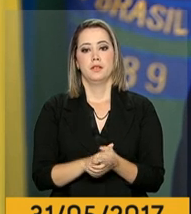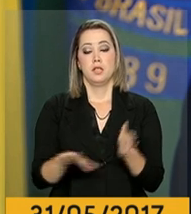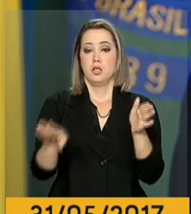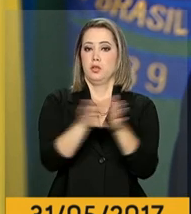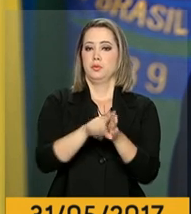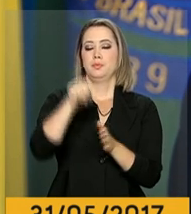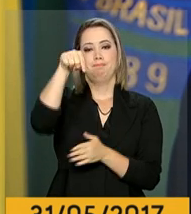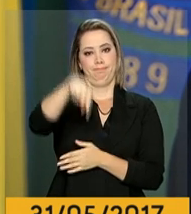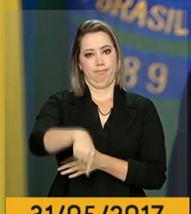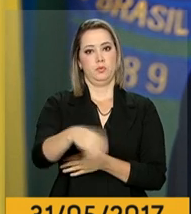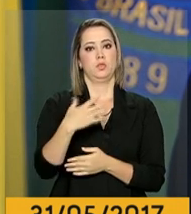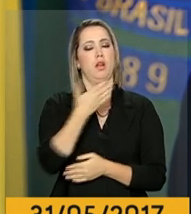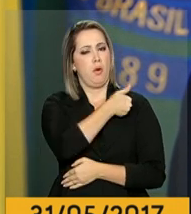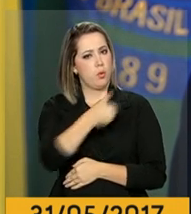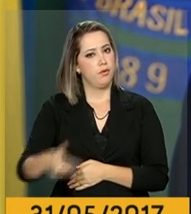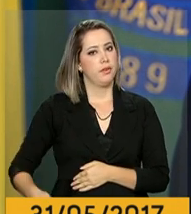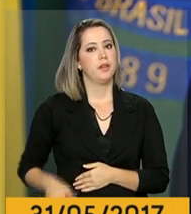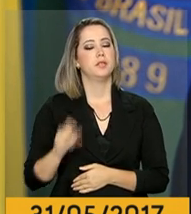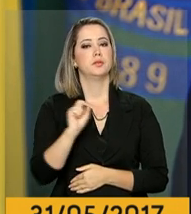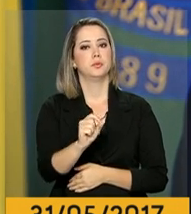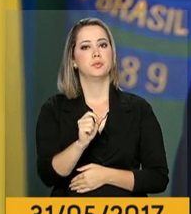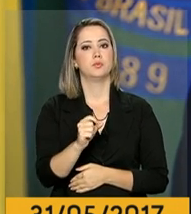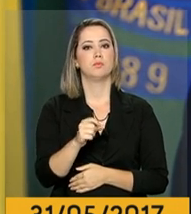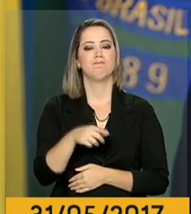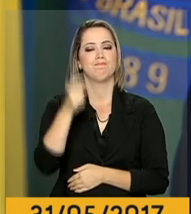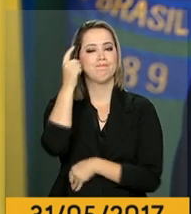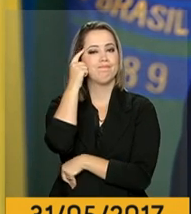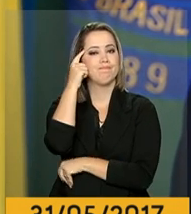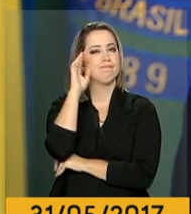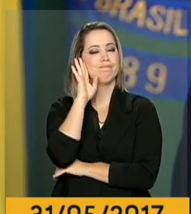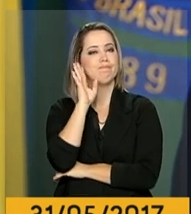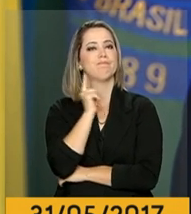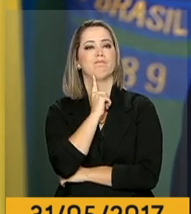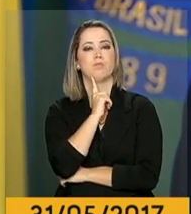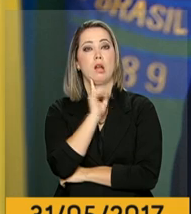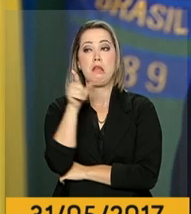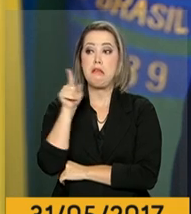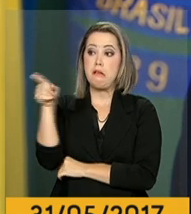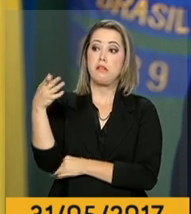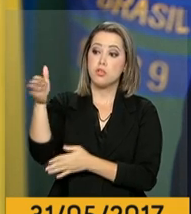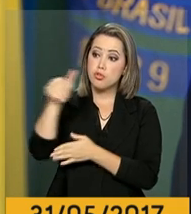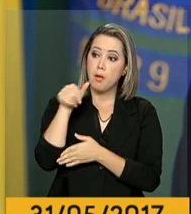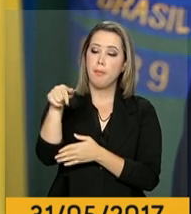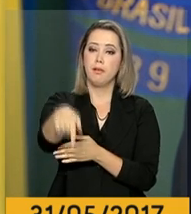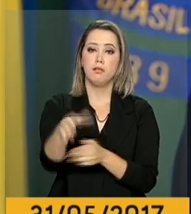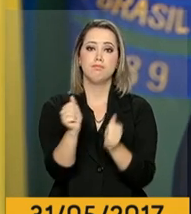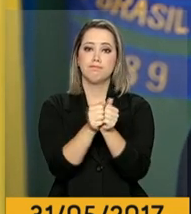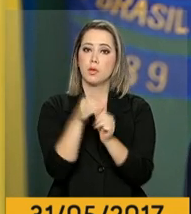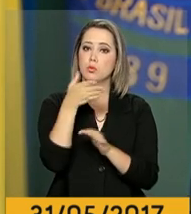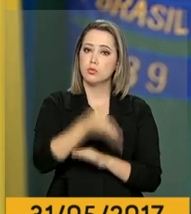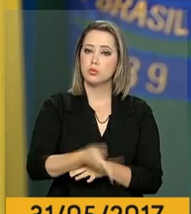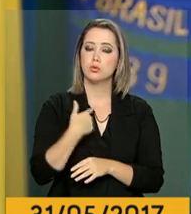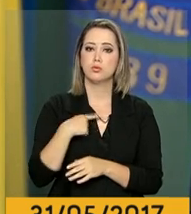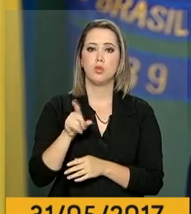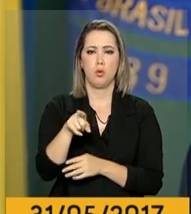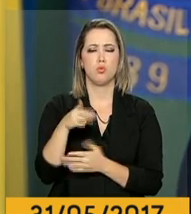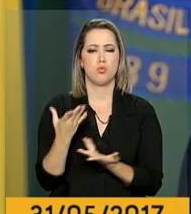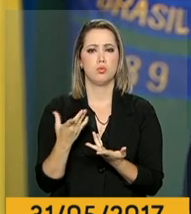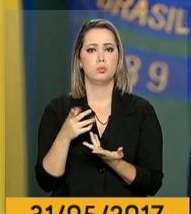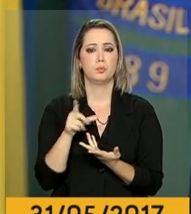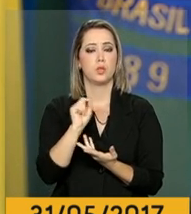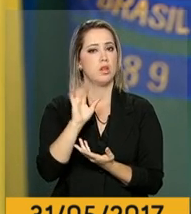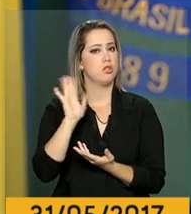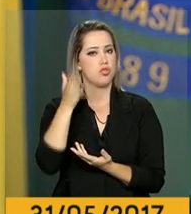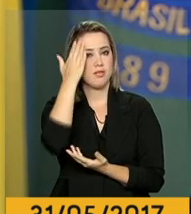cheguei aqui ao governo, eu pensei logo em aproveitá-lo. E o primeiro aproveitamento,